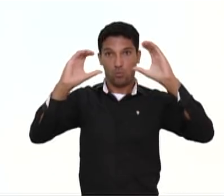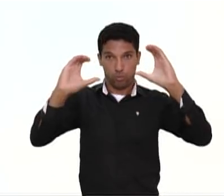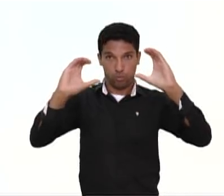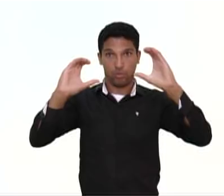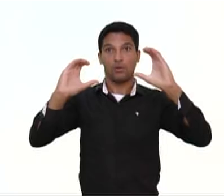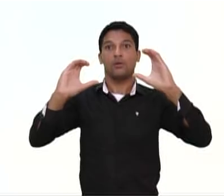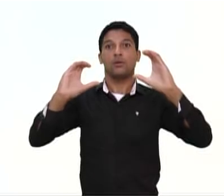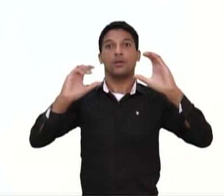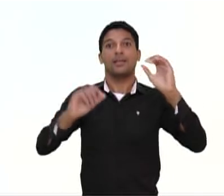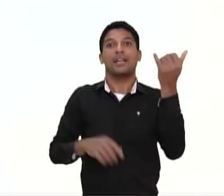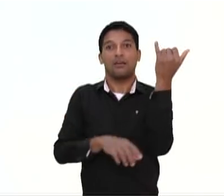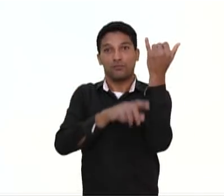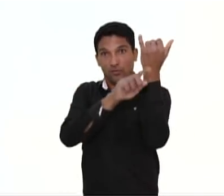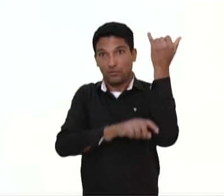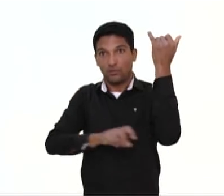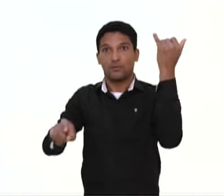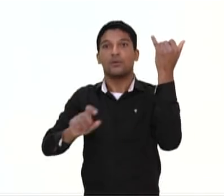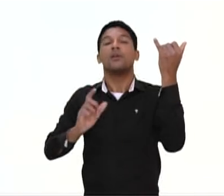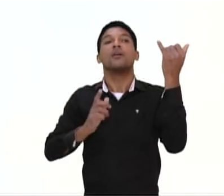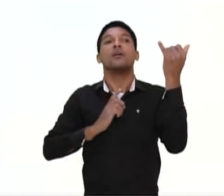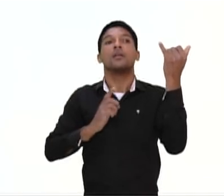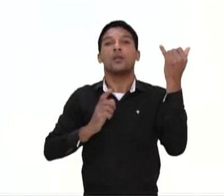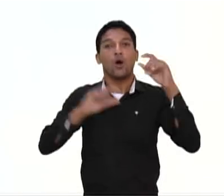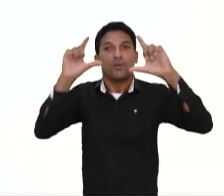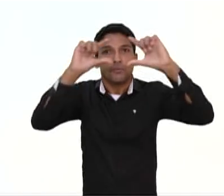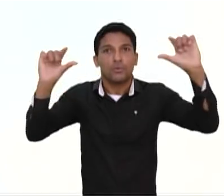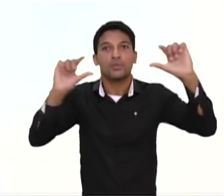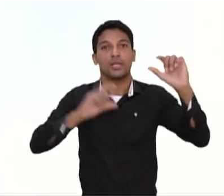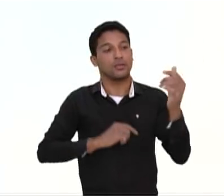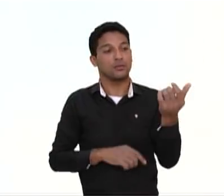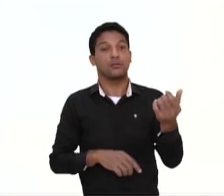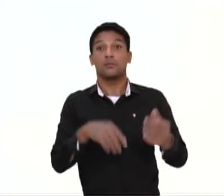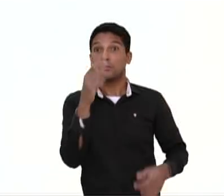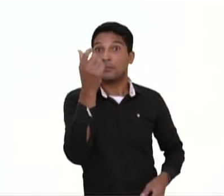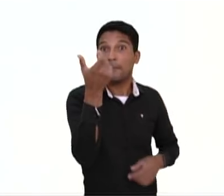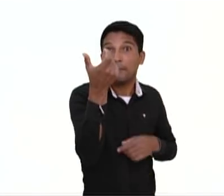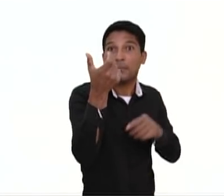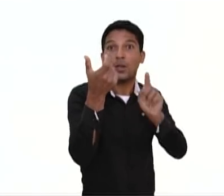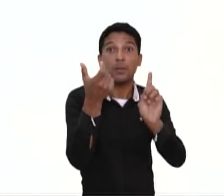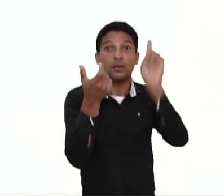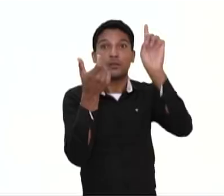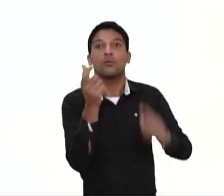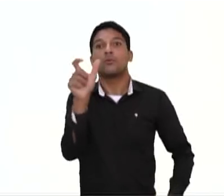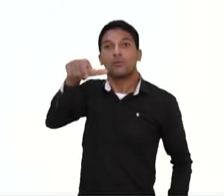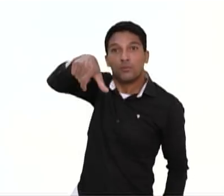a concavidade voltada para cima ou para baixo? Bem rapidinho lá para você responder.